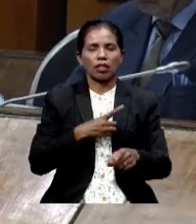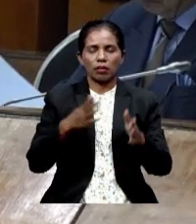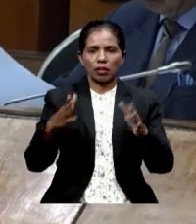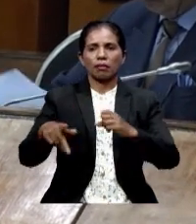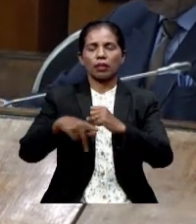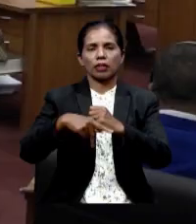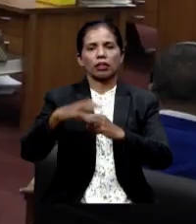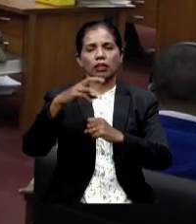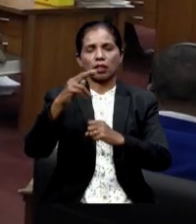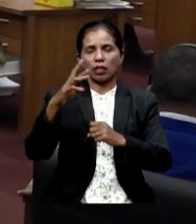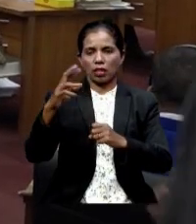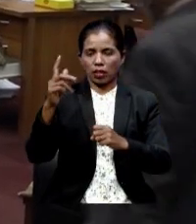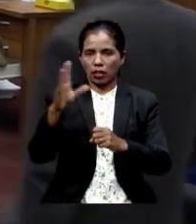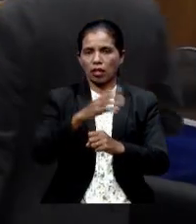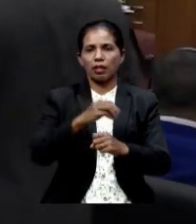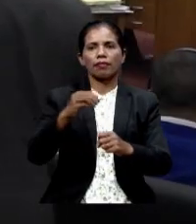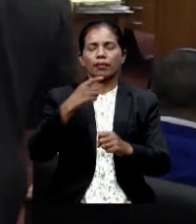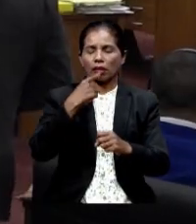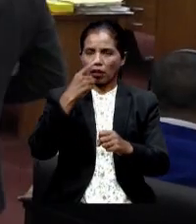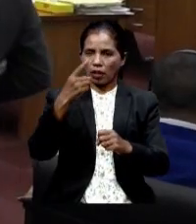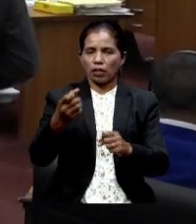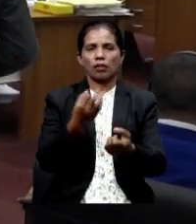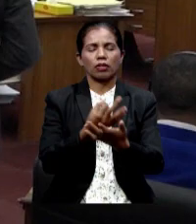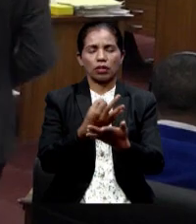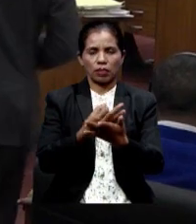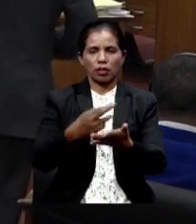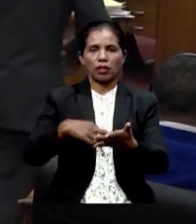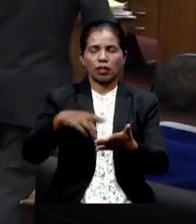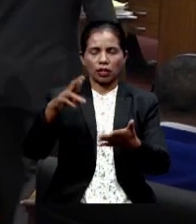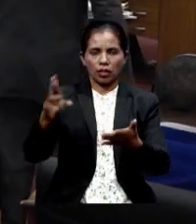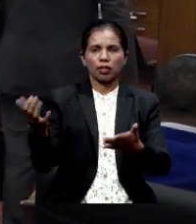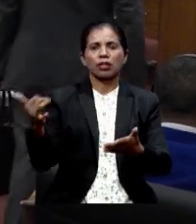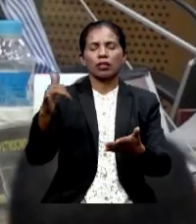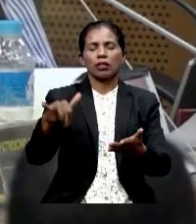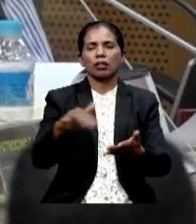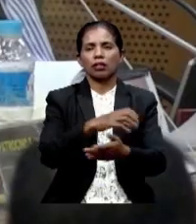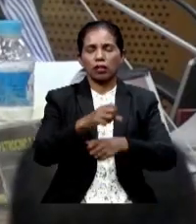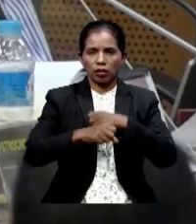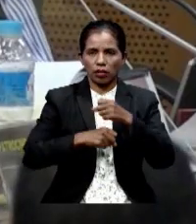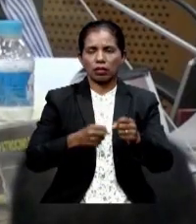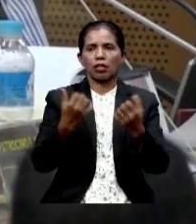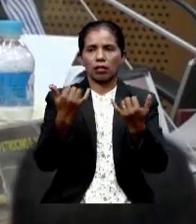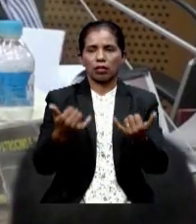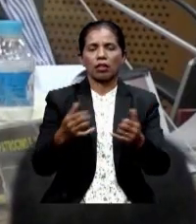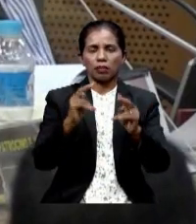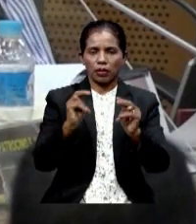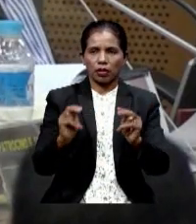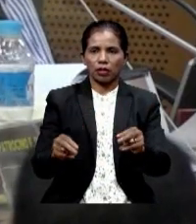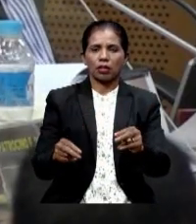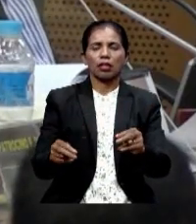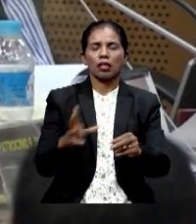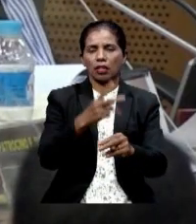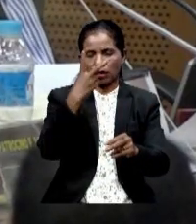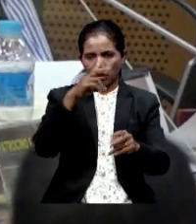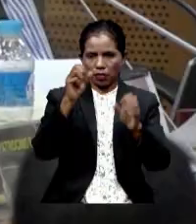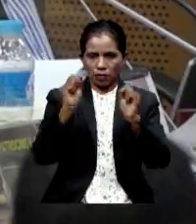CNRT, Patrocínio Fernandes Sateten, lei orçamento retificativo siranebe sofre alteração, precisa república